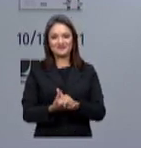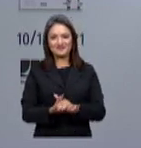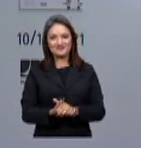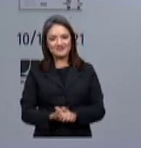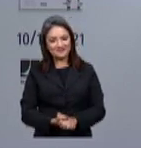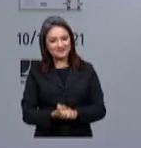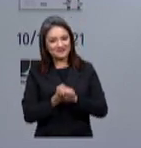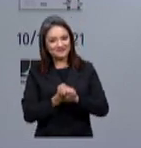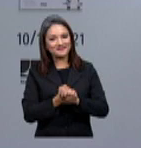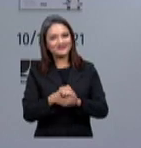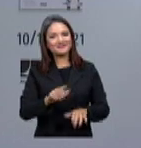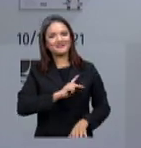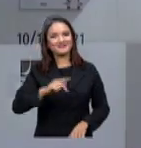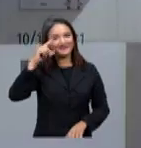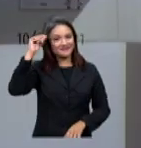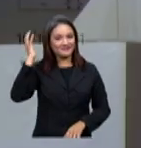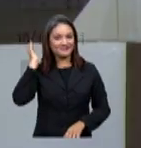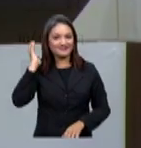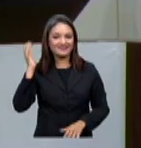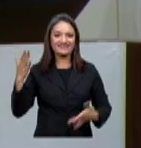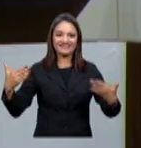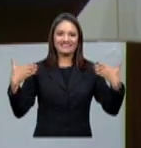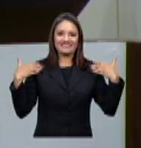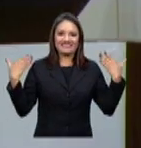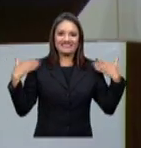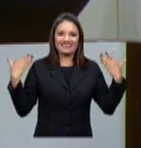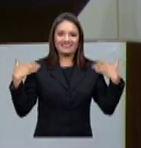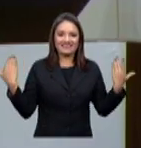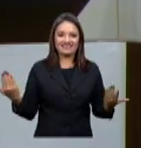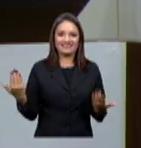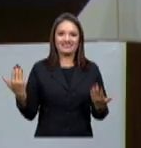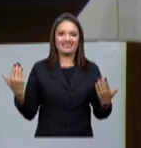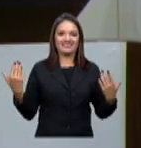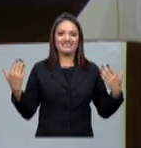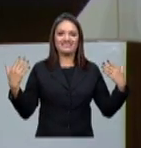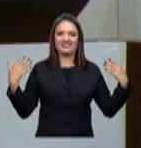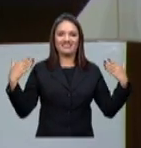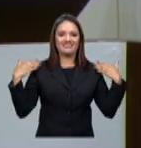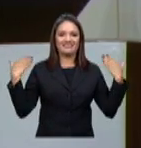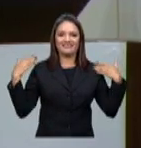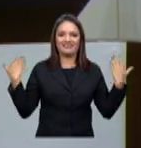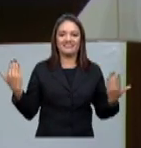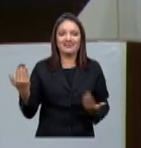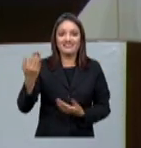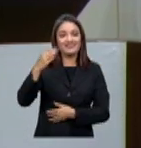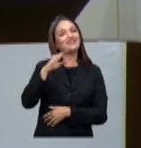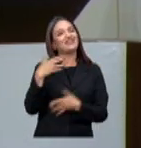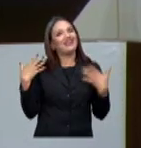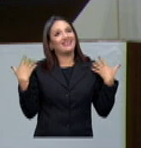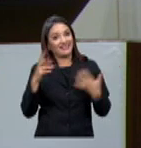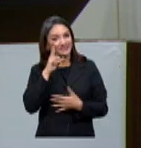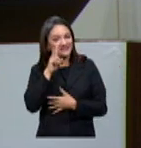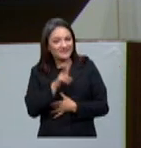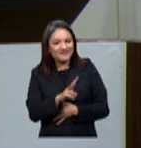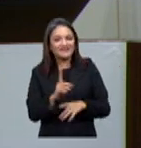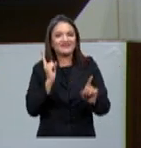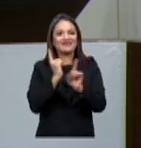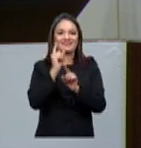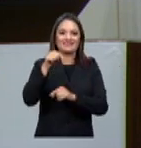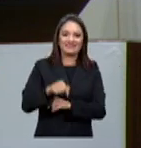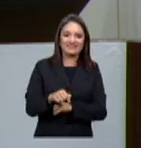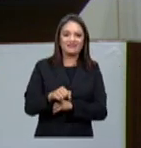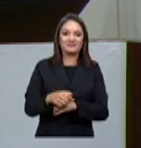alegria ver ela nessa posição que será a sua no próximo ano definitivamente a senhora ministra Cármen